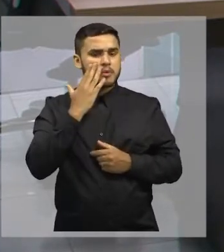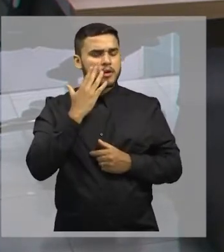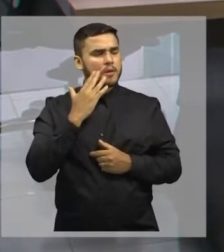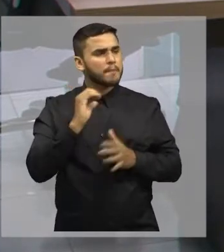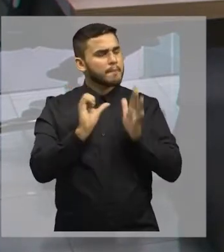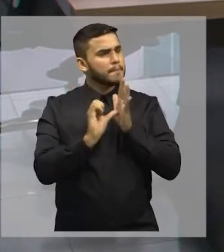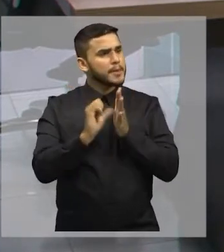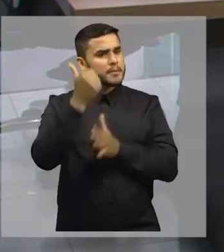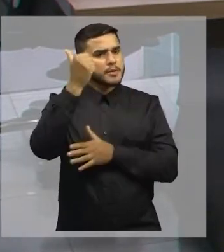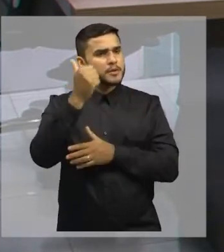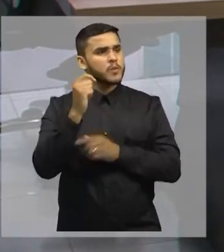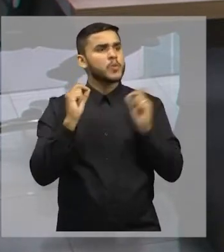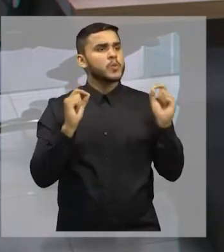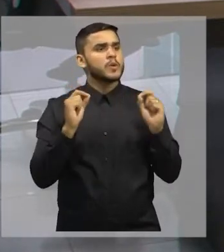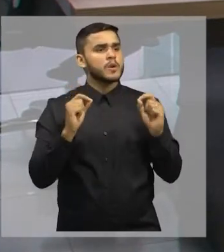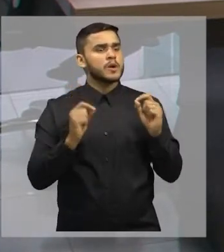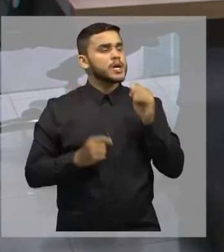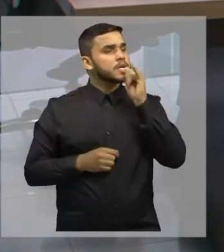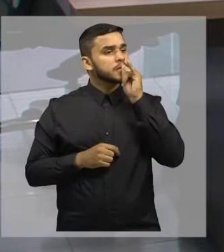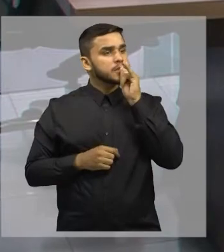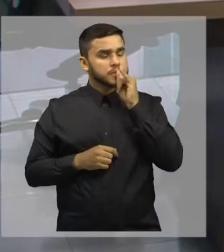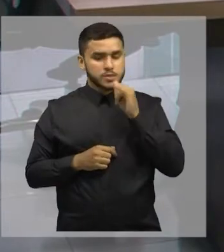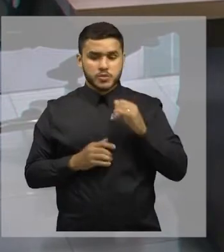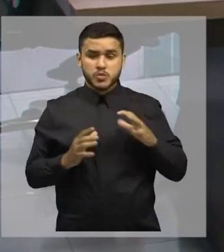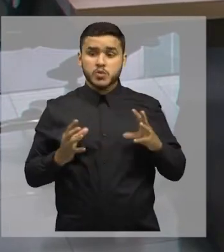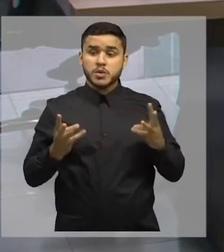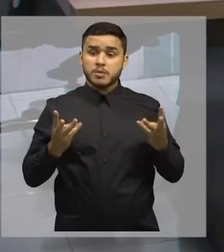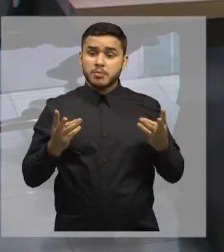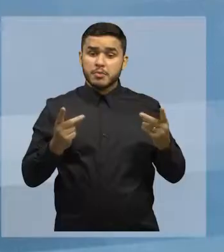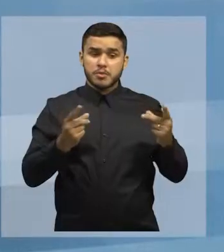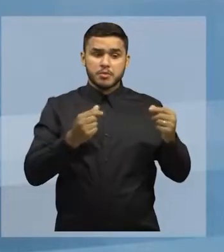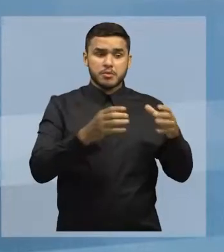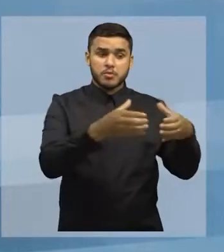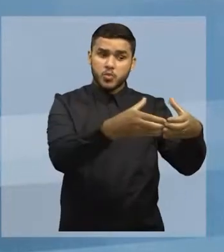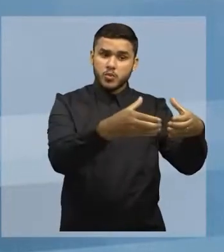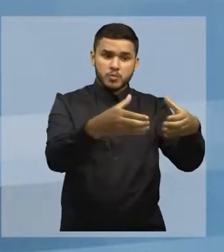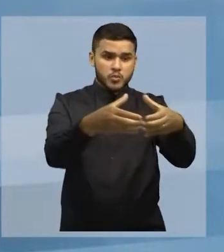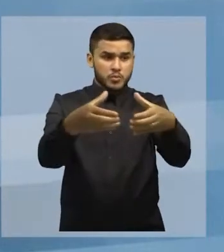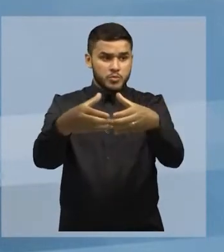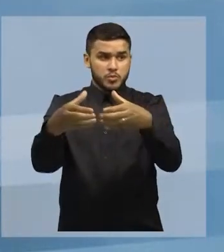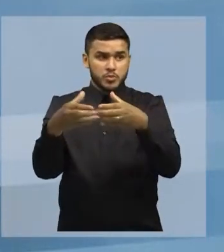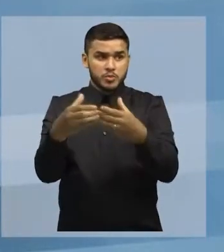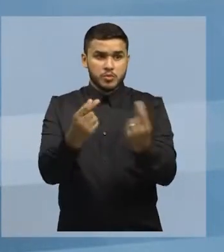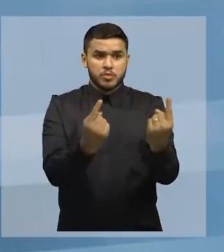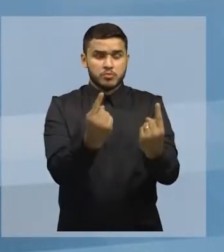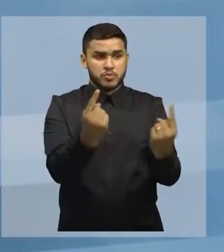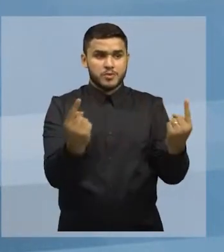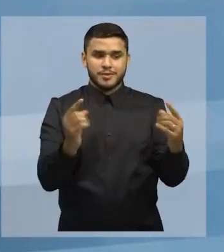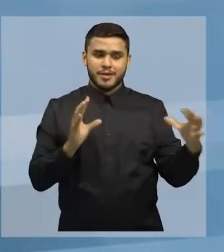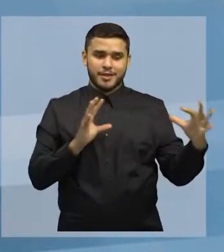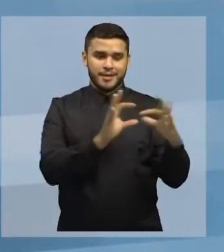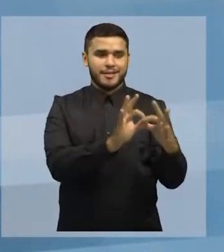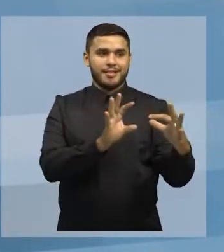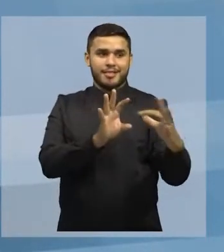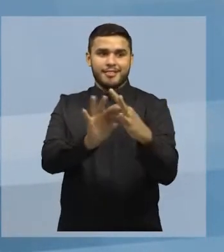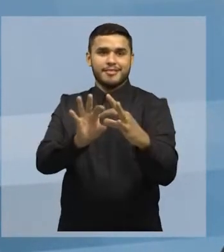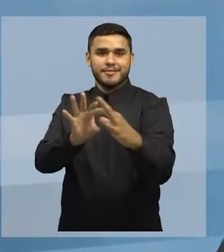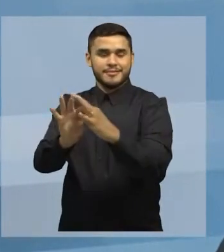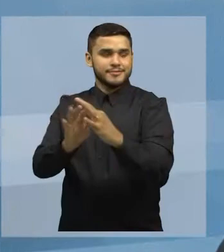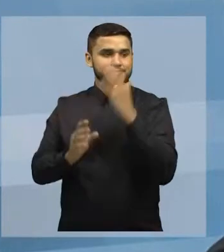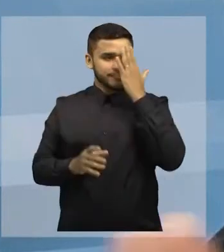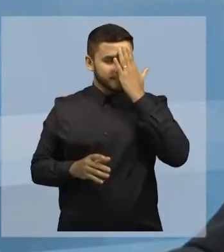coligação proporcional. Sim. Então, cada partido vai ter que lançar os seus 65 candidatos e não vai ser possível fazer as